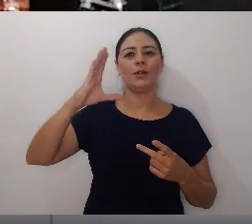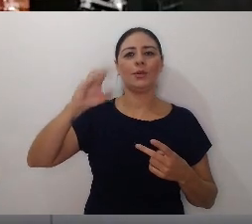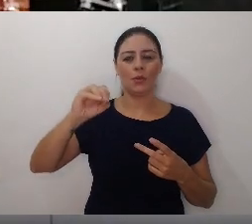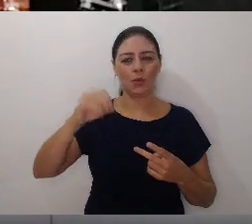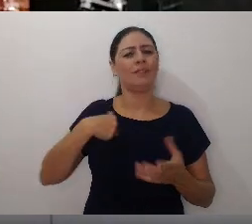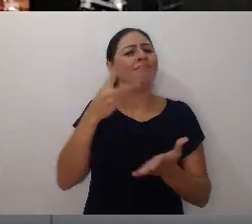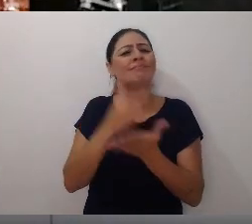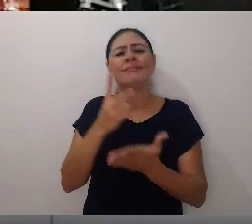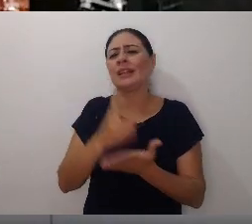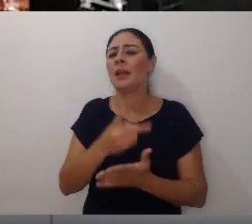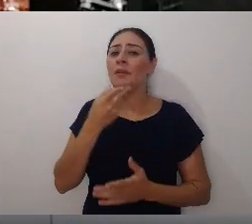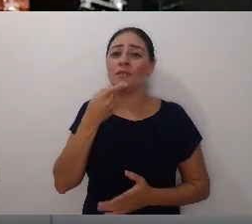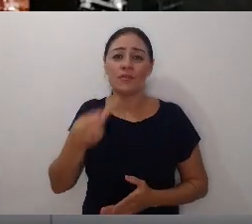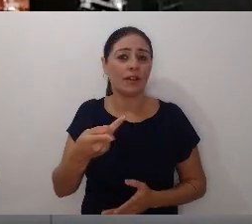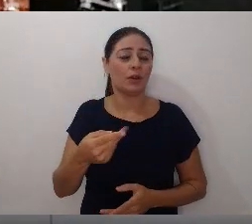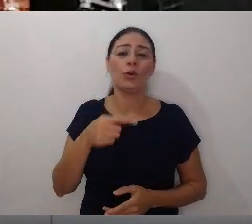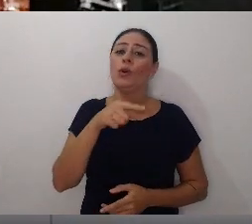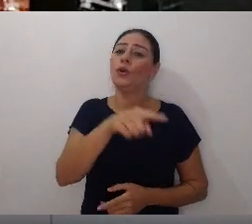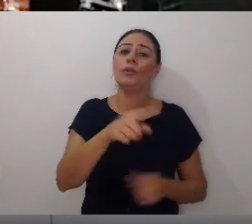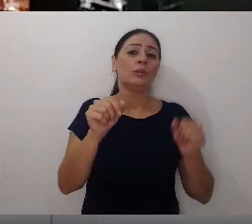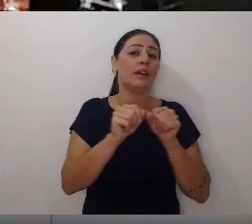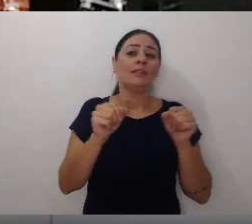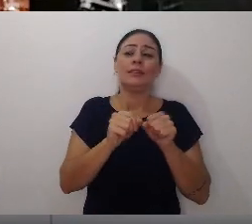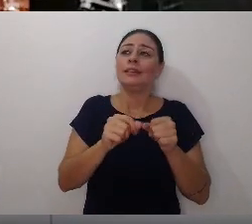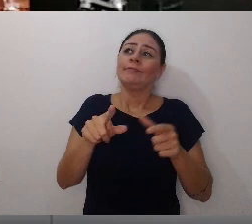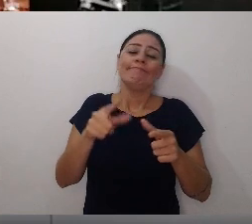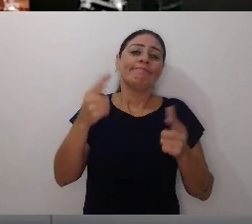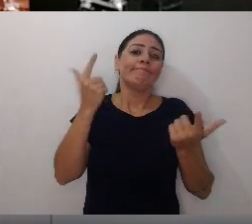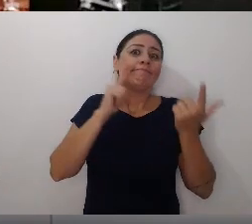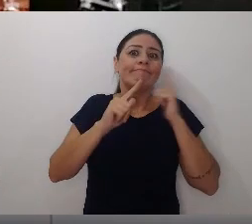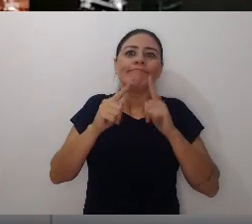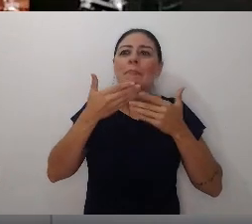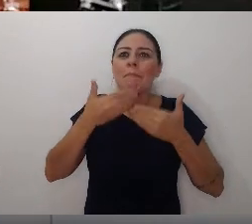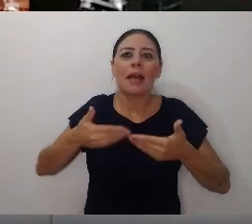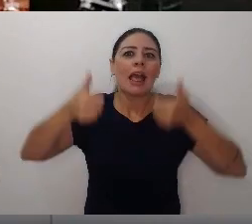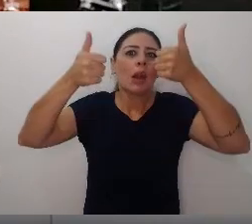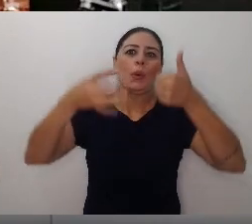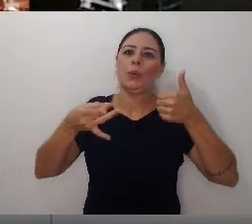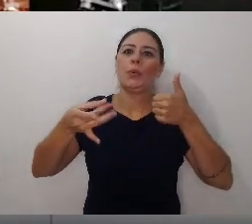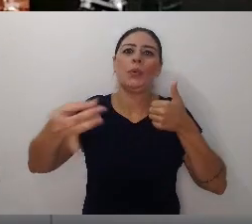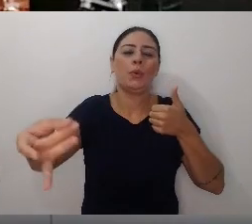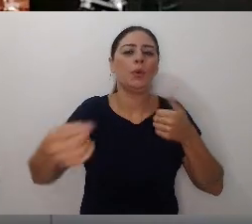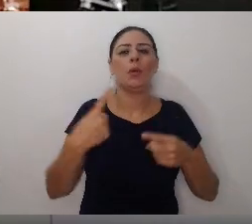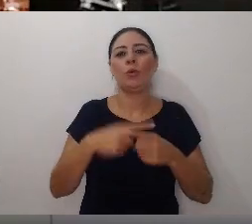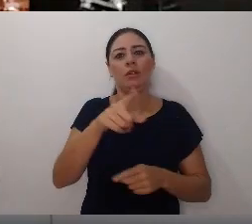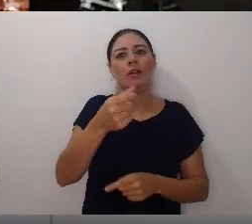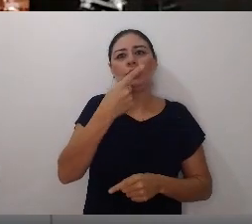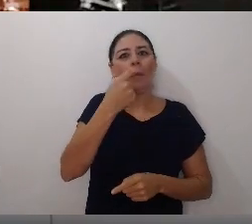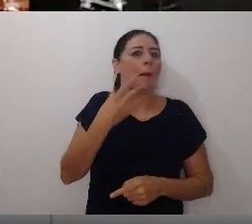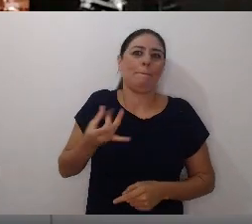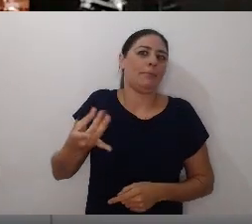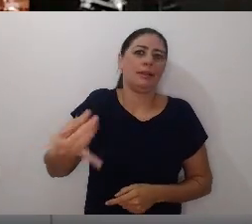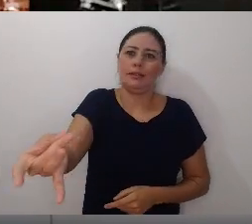vitamina C, dando polivitamínico. Eu sempre falo assim, que você não